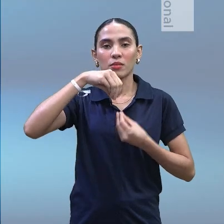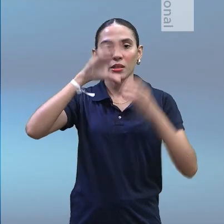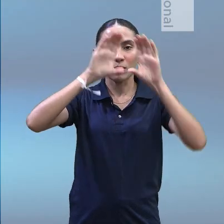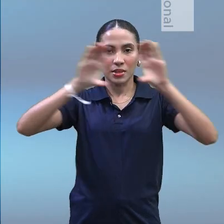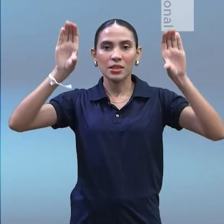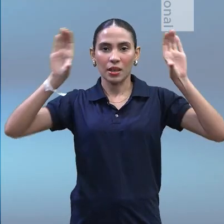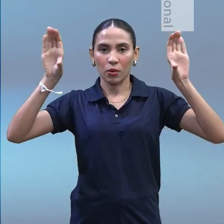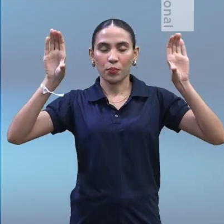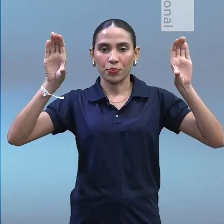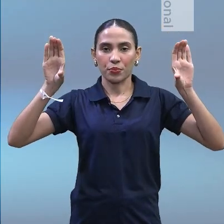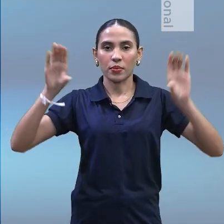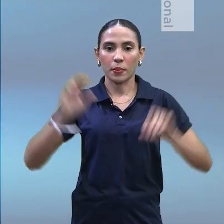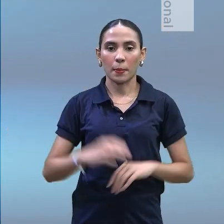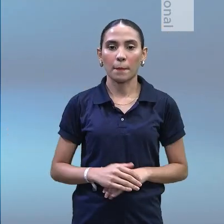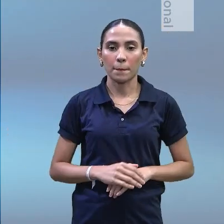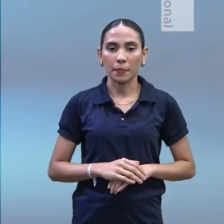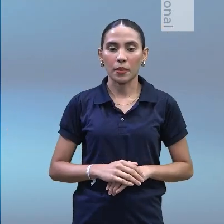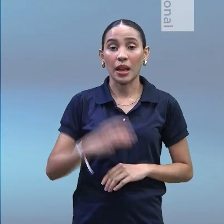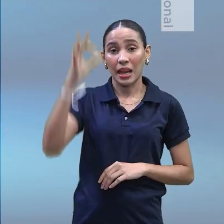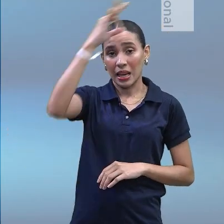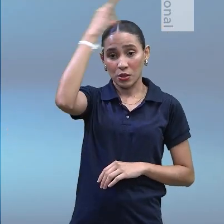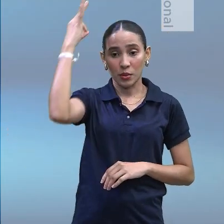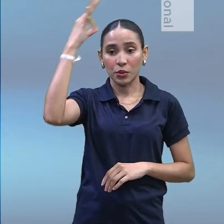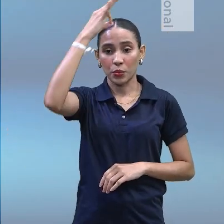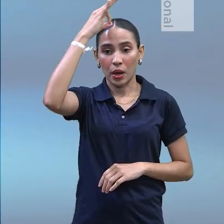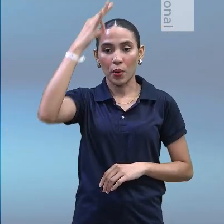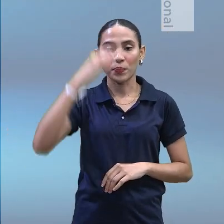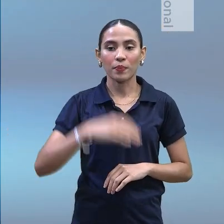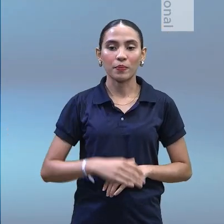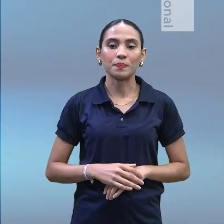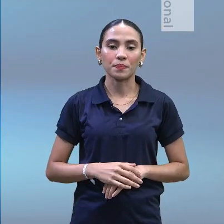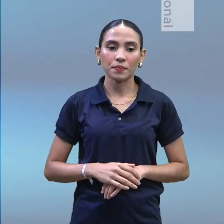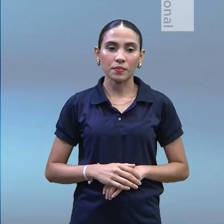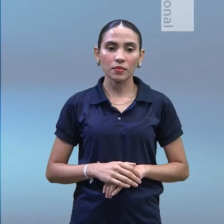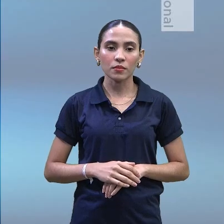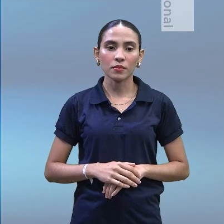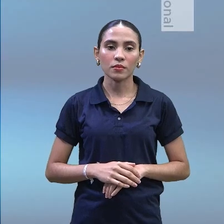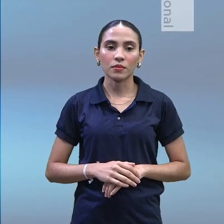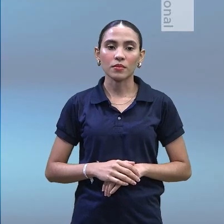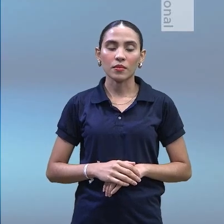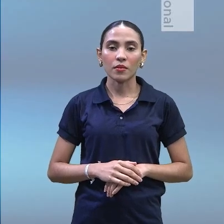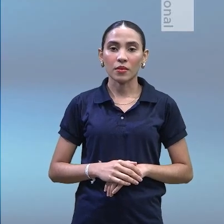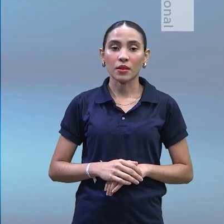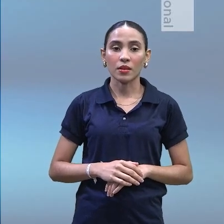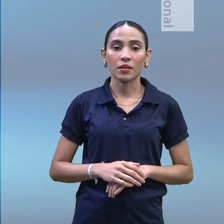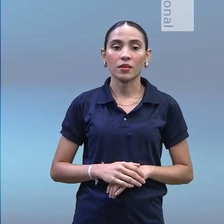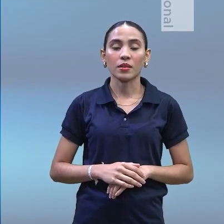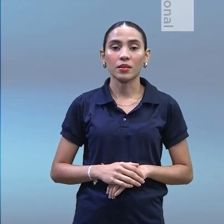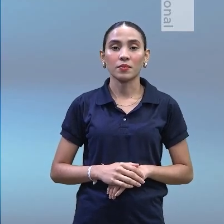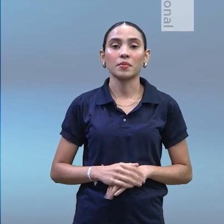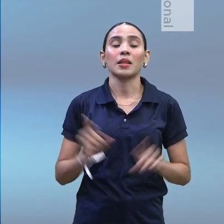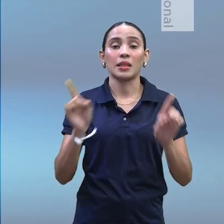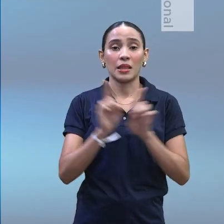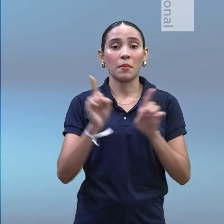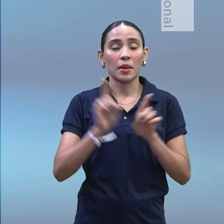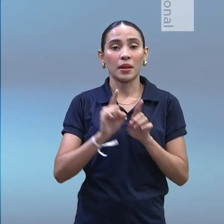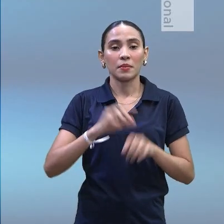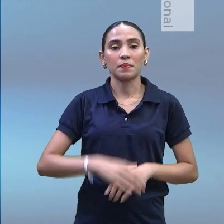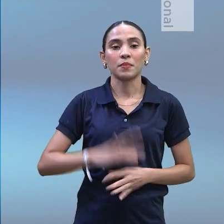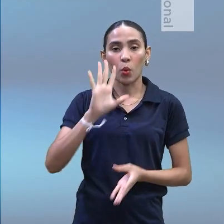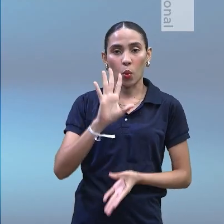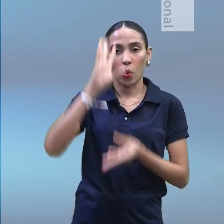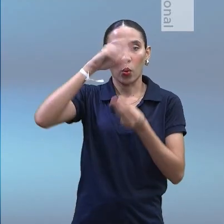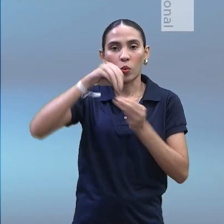o céu, né? Para o transcendental, o espiritual, no caso, né? E para concluirmos o poema, ele